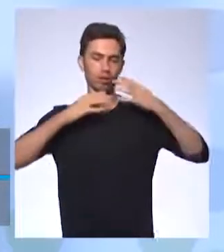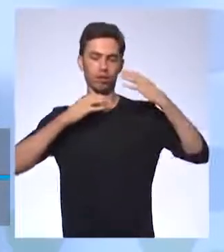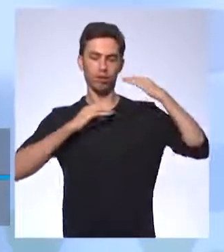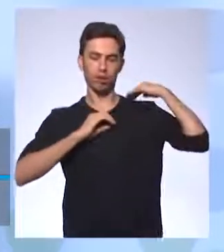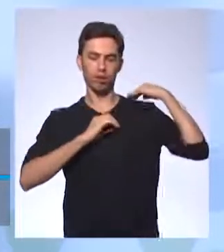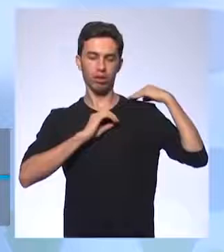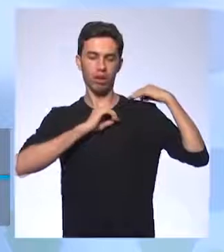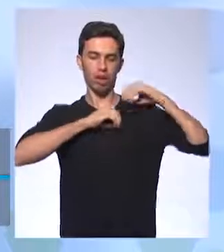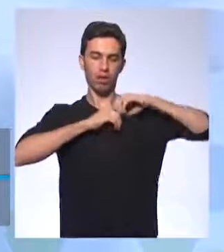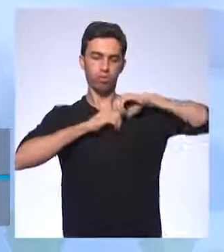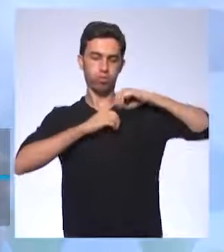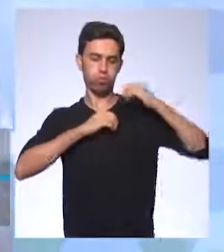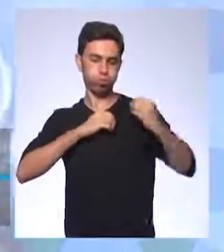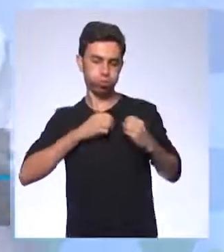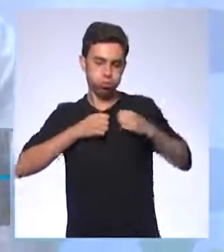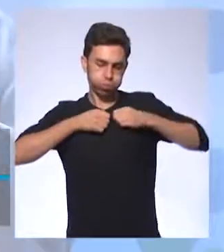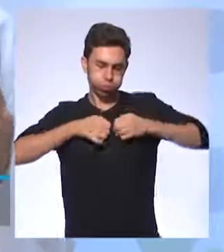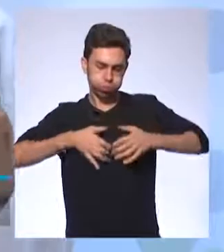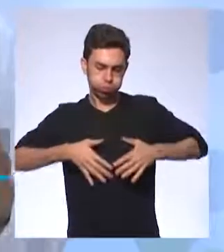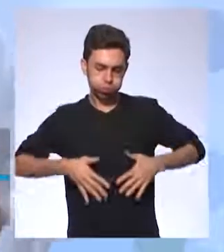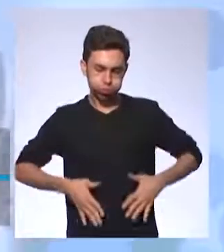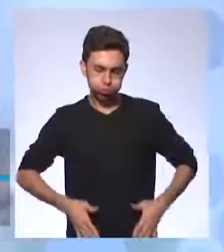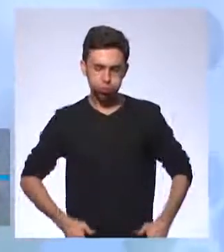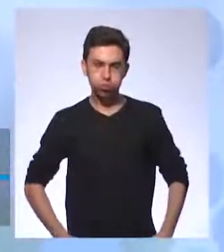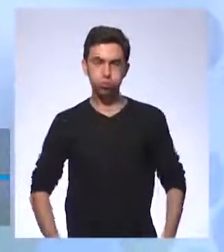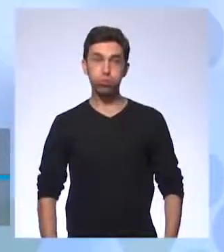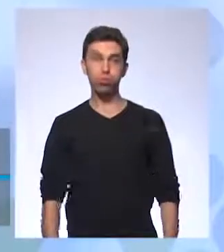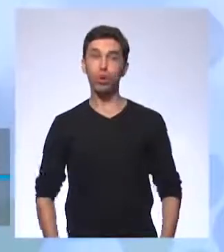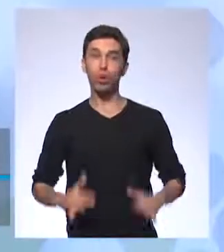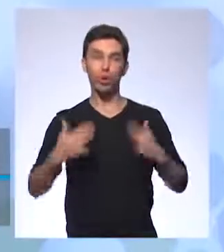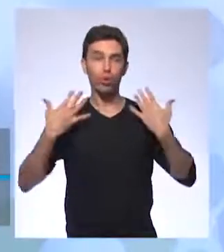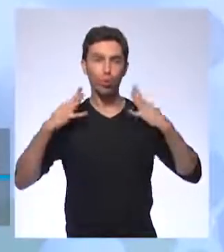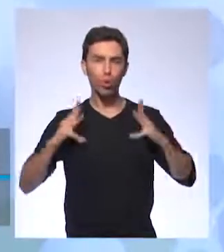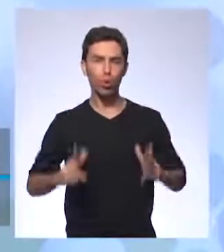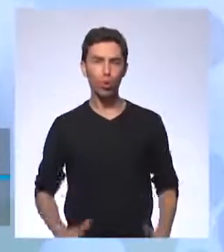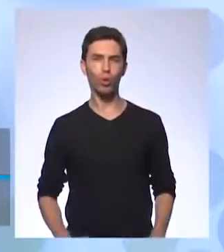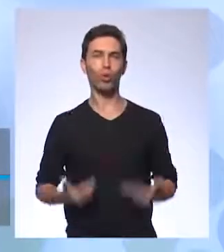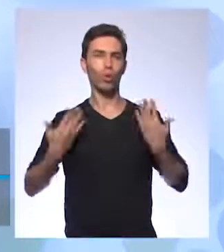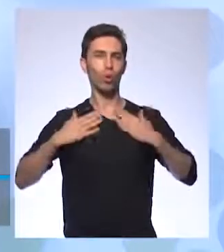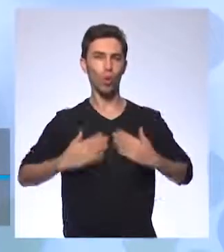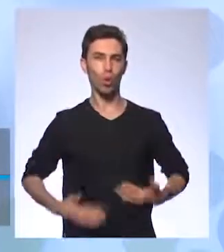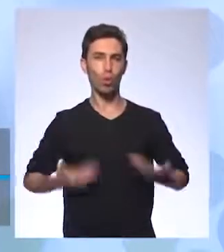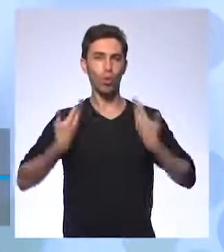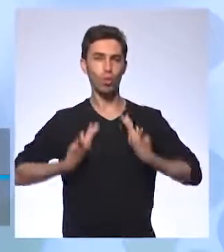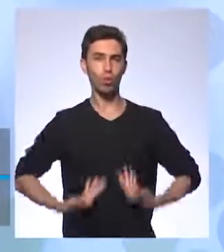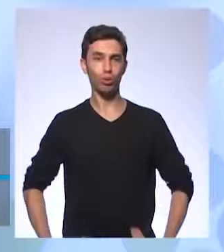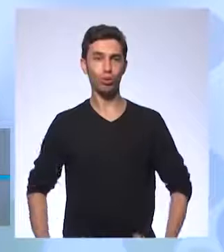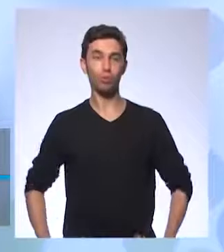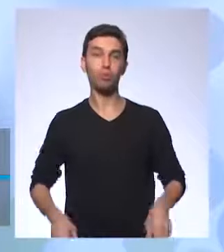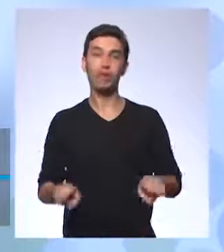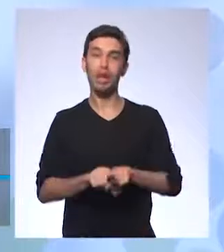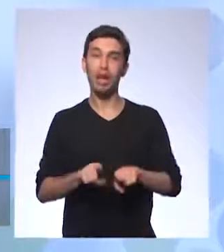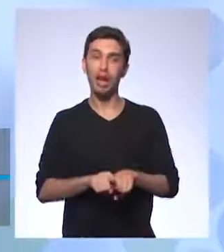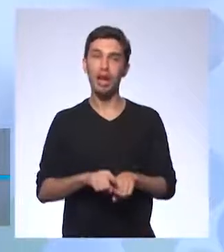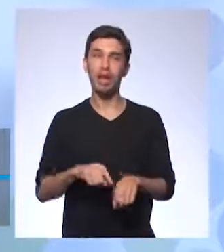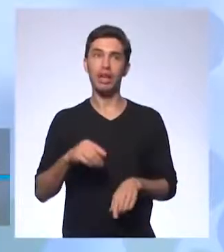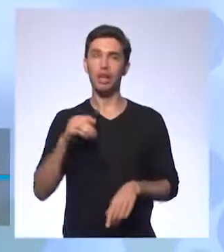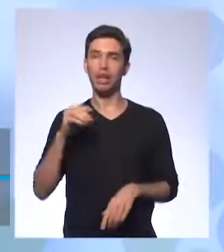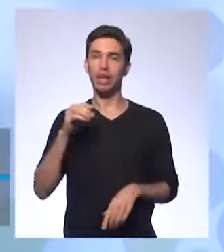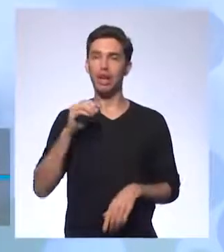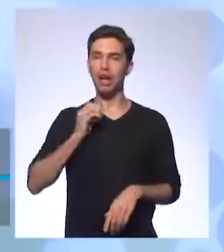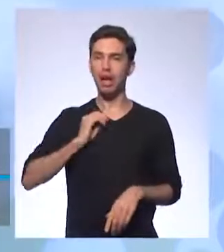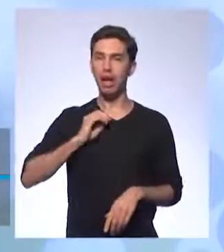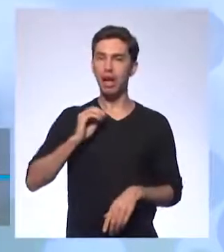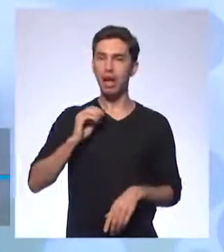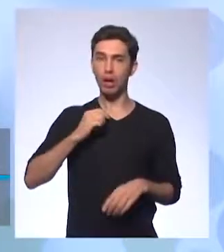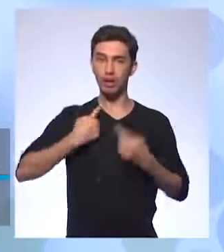pelas artérias para todas as partes do corpo, tudo bem? E todo o sangue que está pobre em oxigênio,